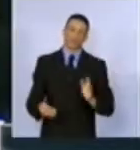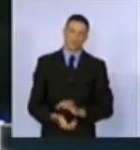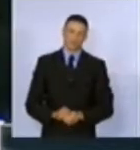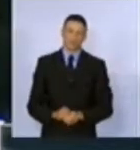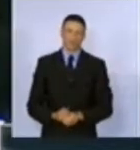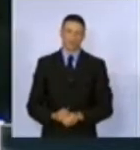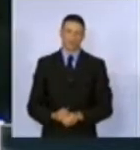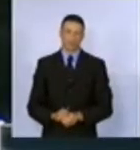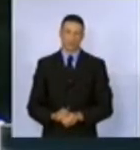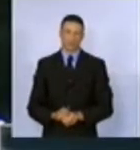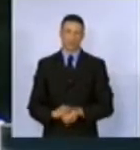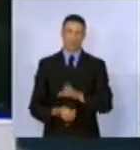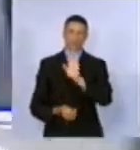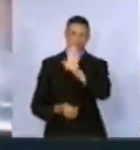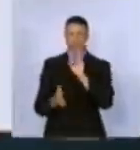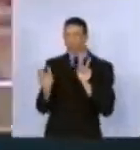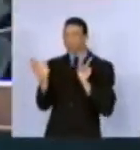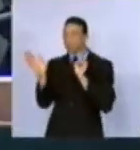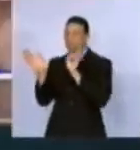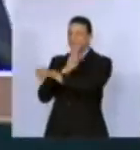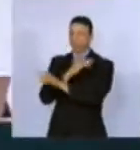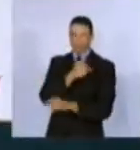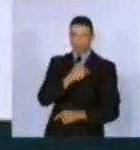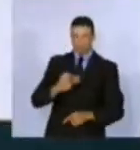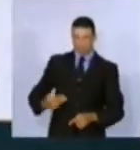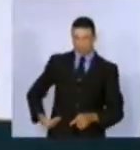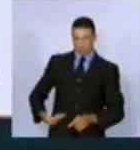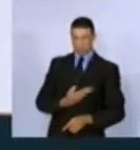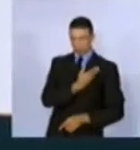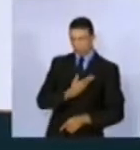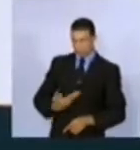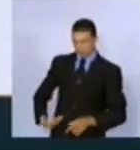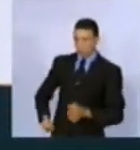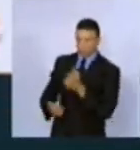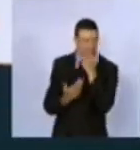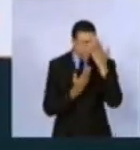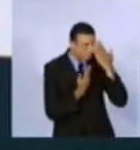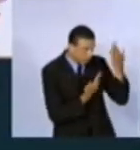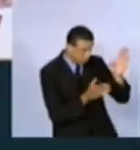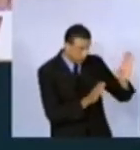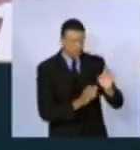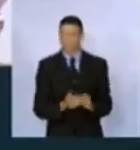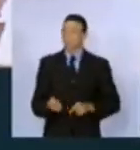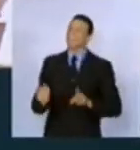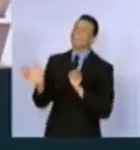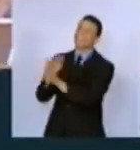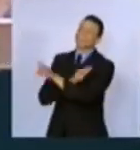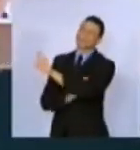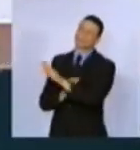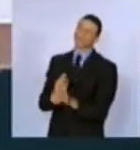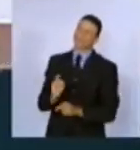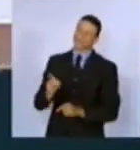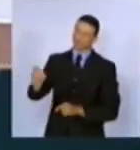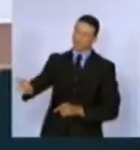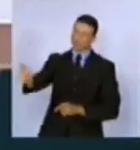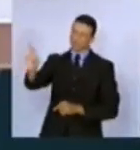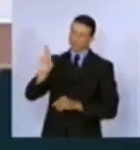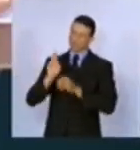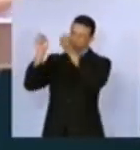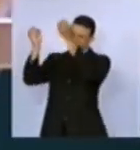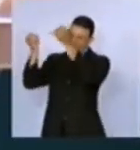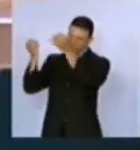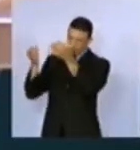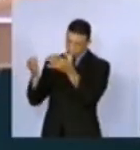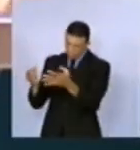gentileza o ministério por gostar de formula uma pergunta Pois não obrigado o silêncio na verdade nessa linha que o